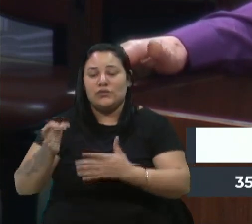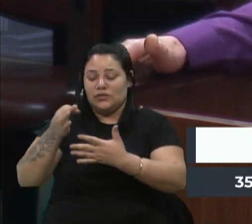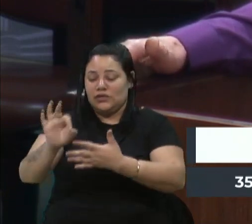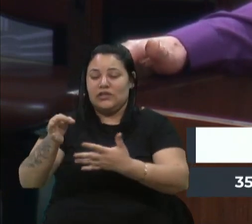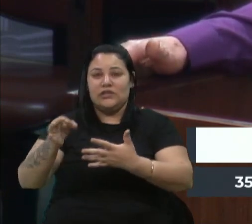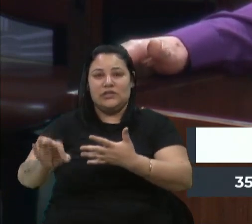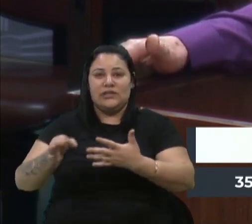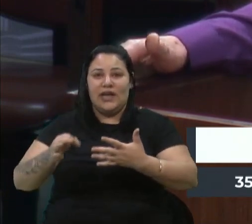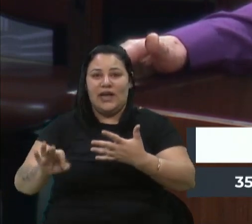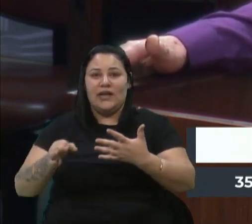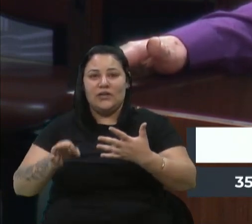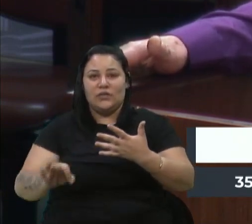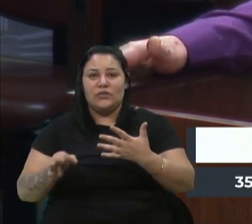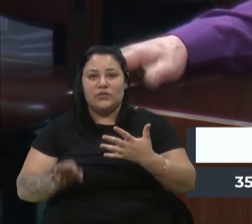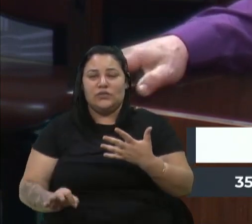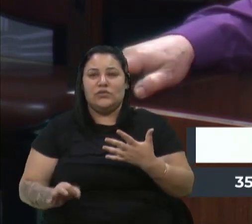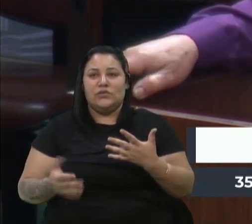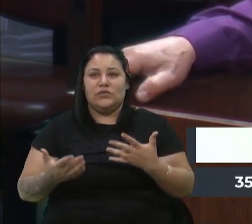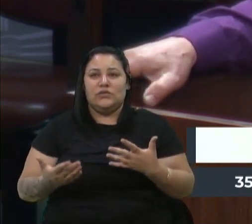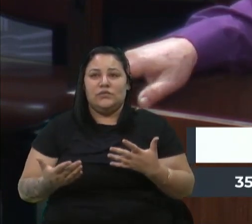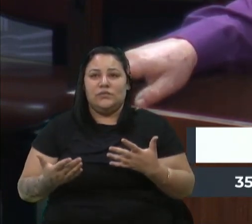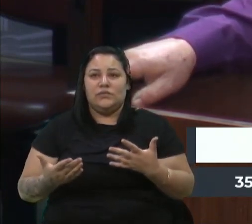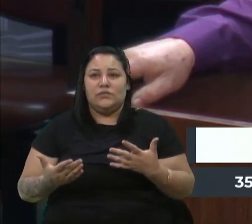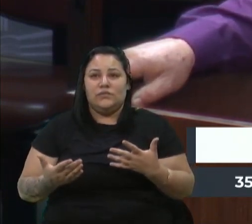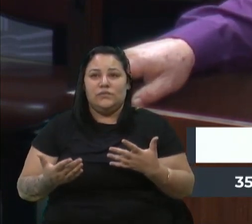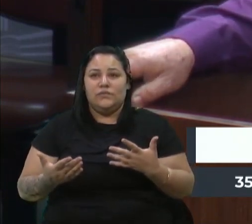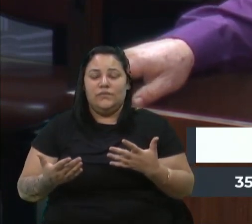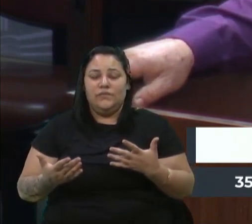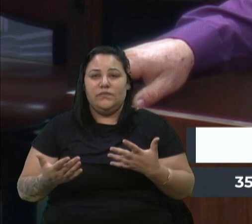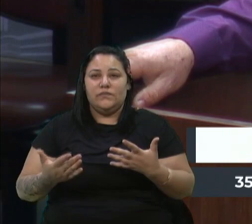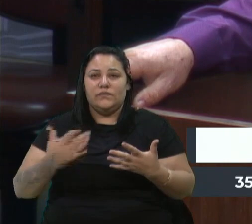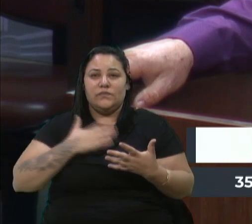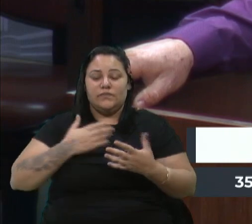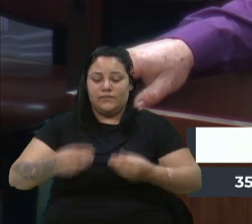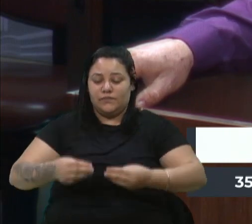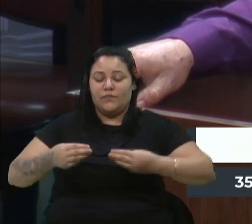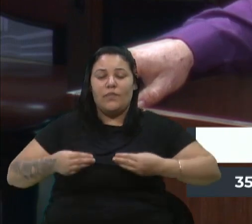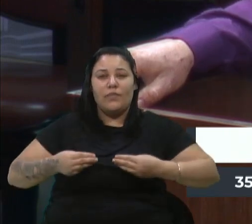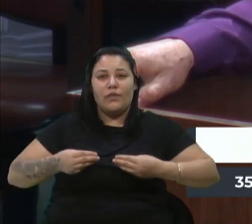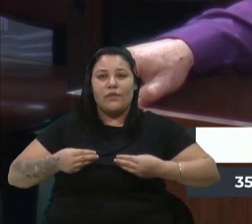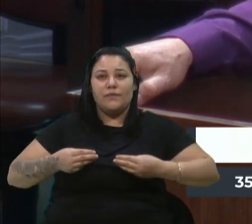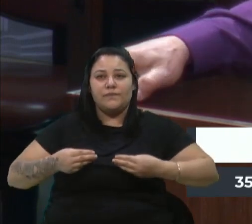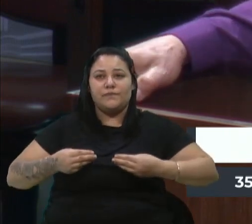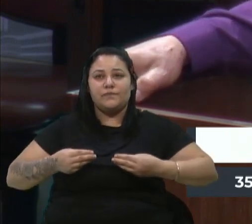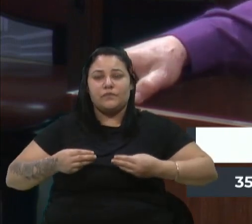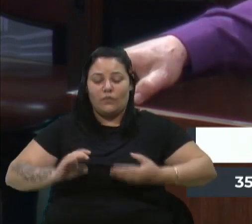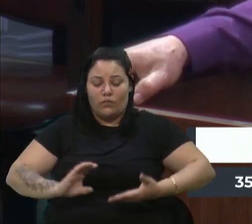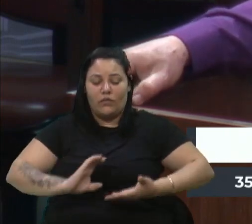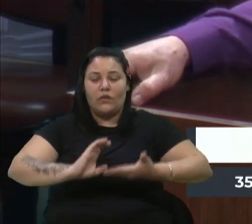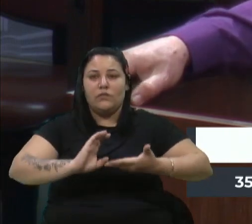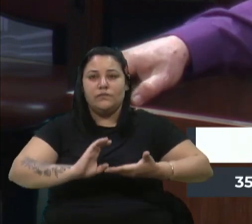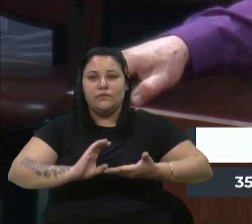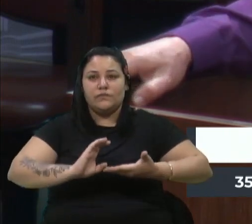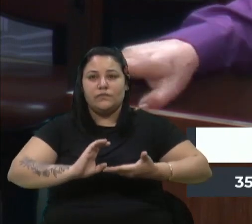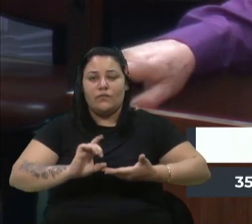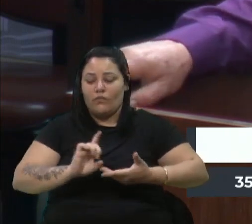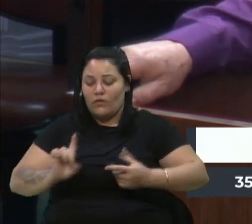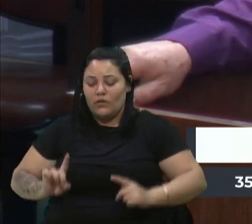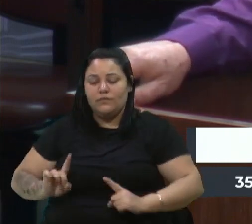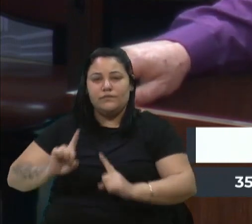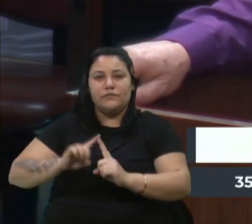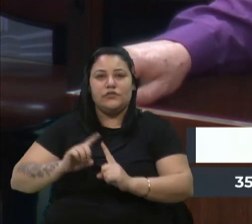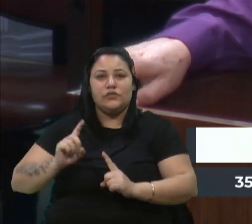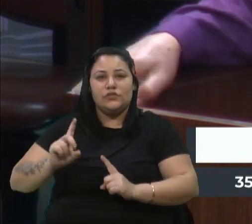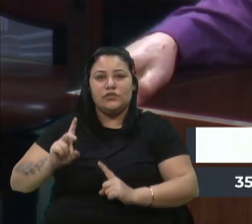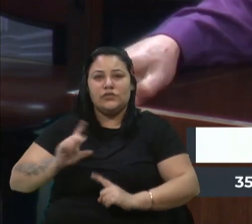produção conforme talão, que nas minhas emendas garante que o Conselho, em casos que não atingirem os 12